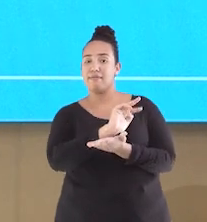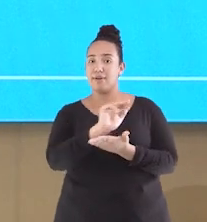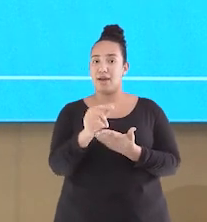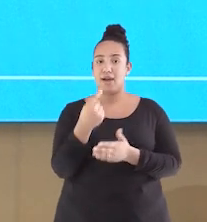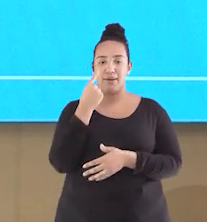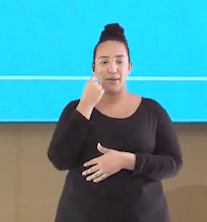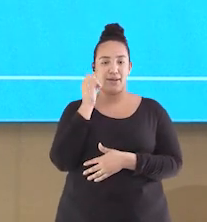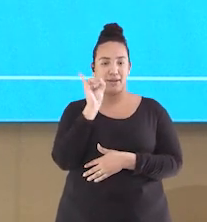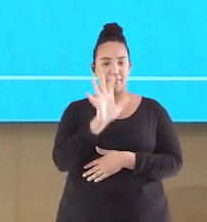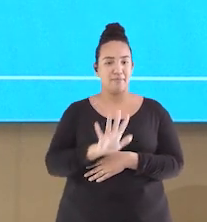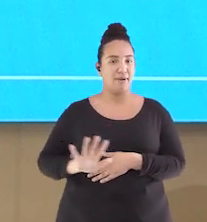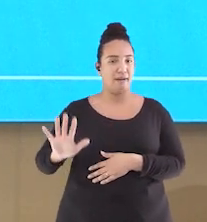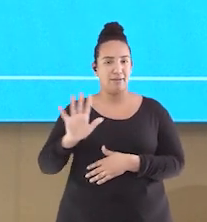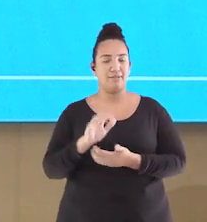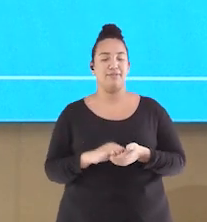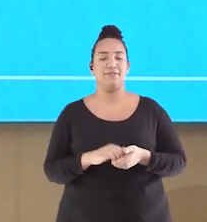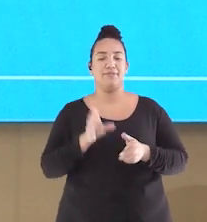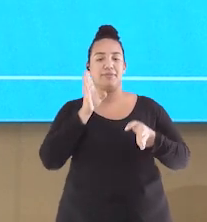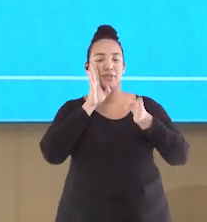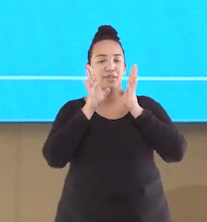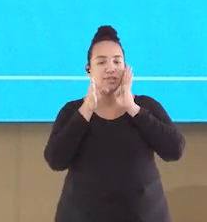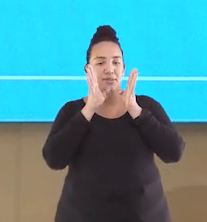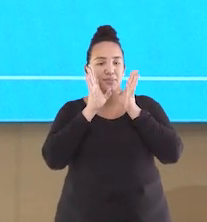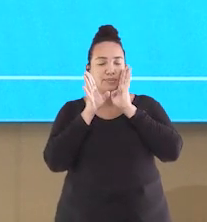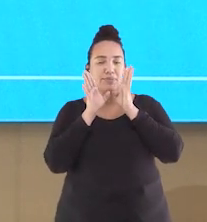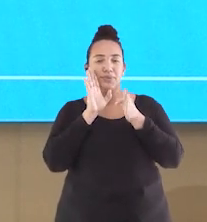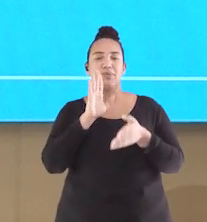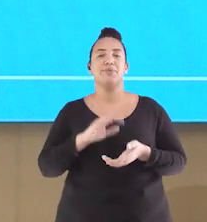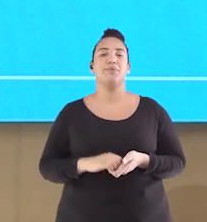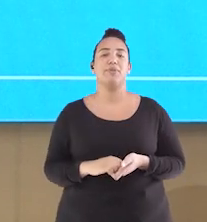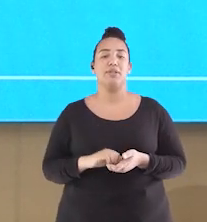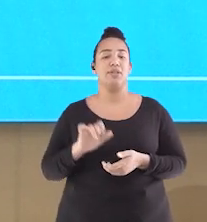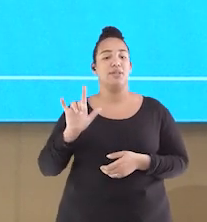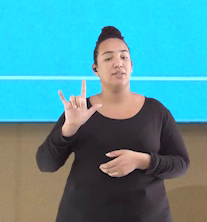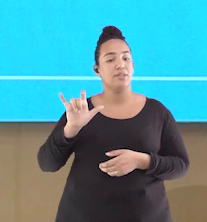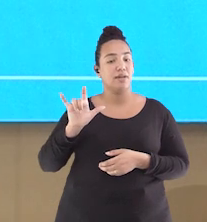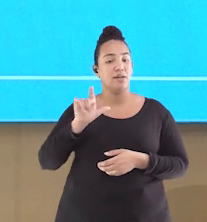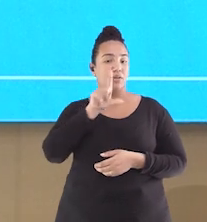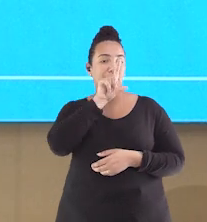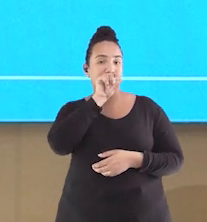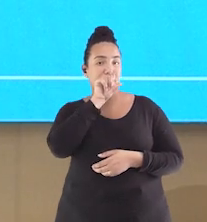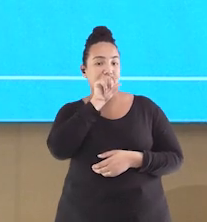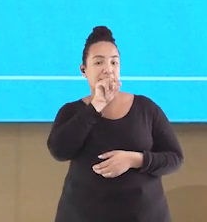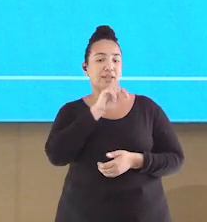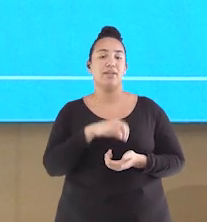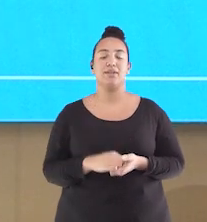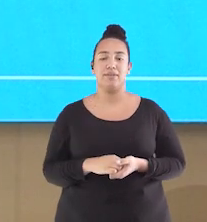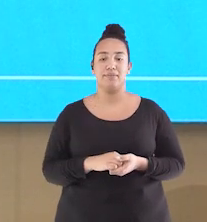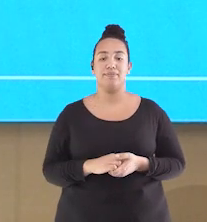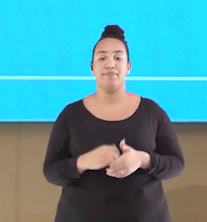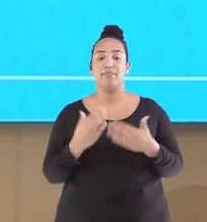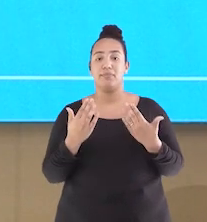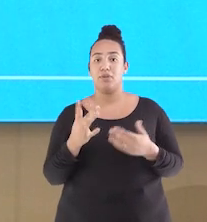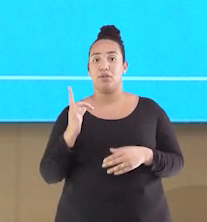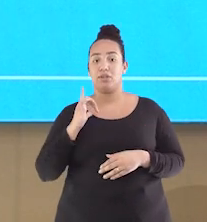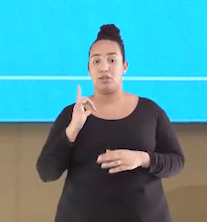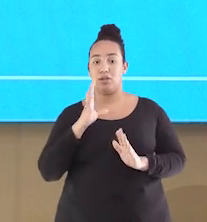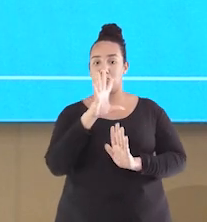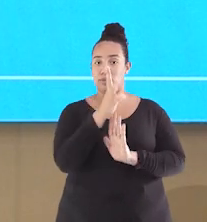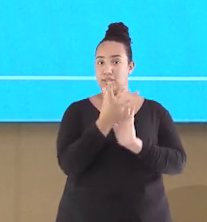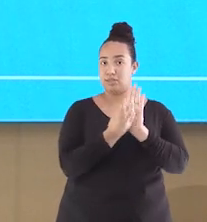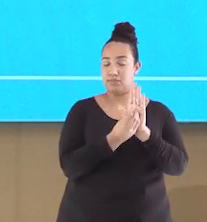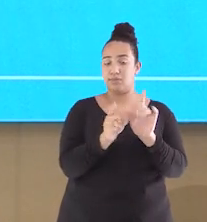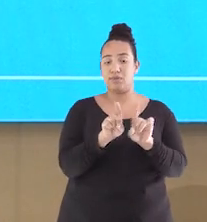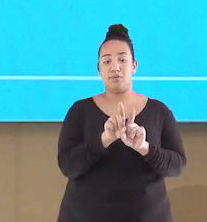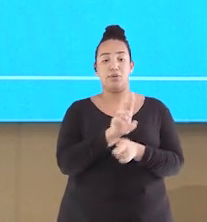ver aqui na imagem, ó, Facebook, Instagram, Twitter. Os ícones vêm acompanhados dos nomes dos